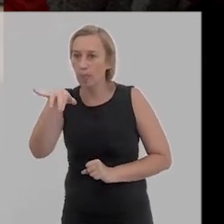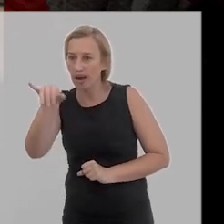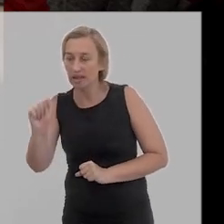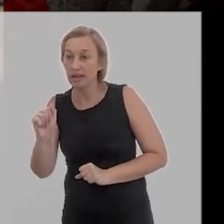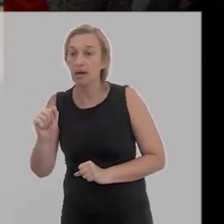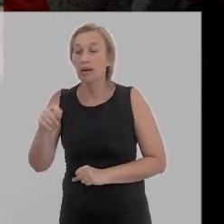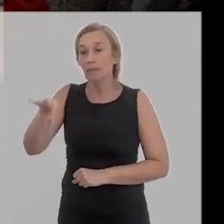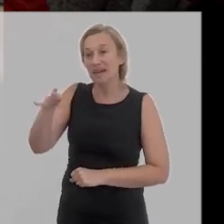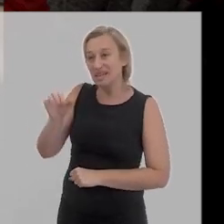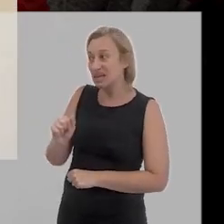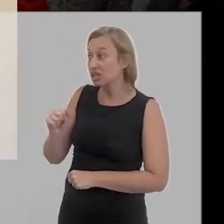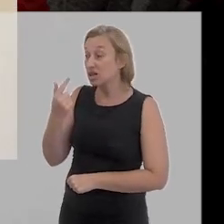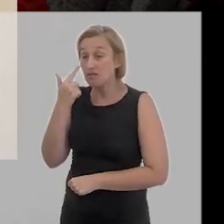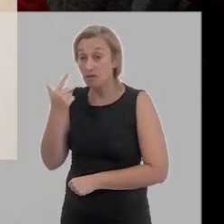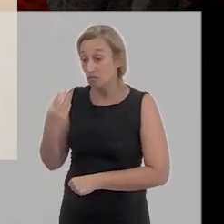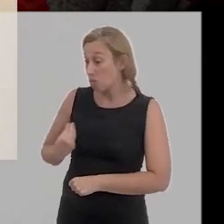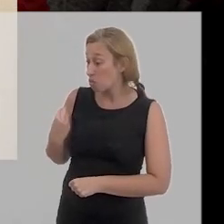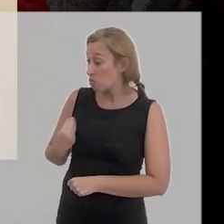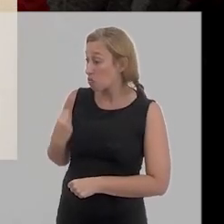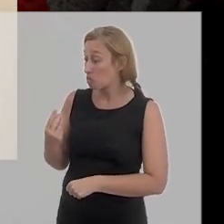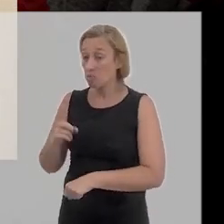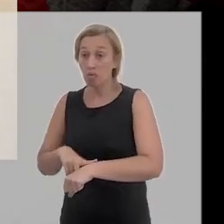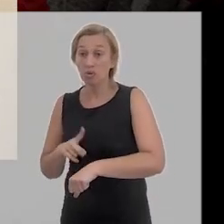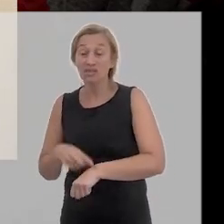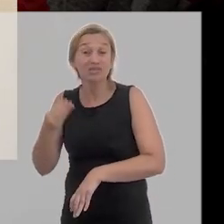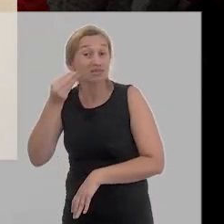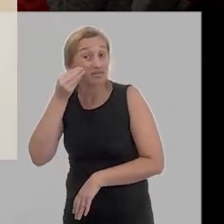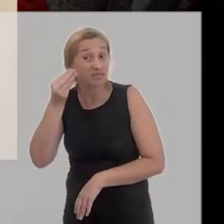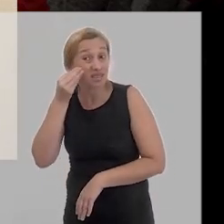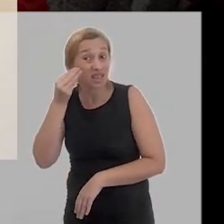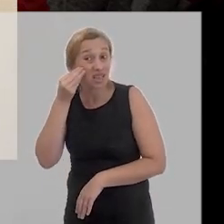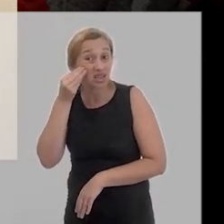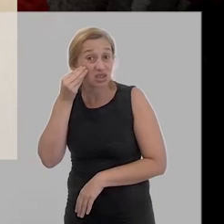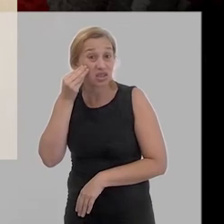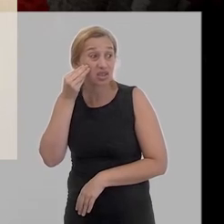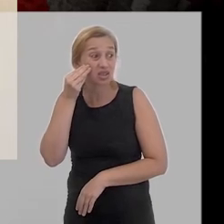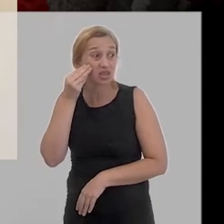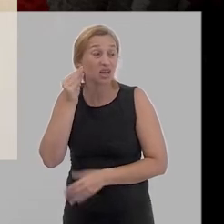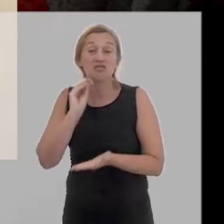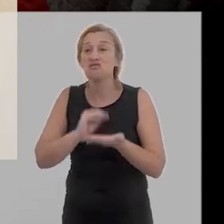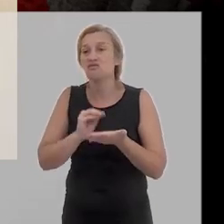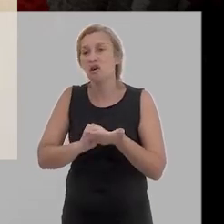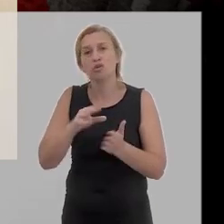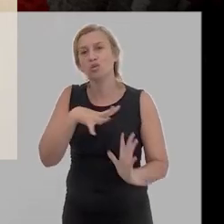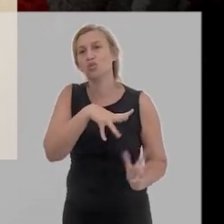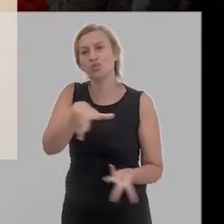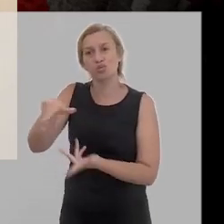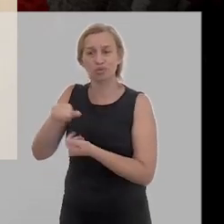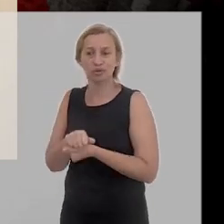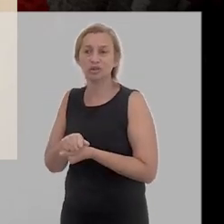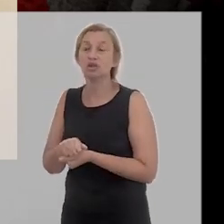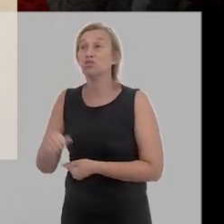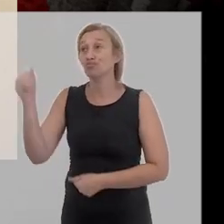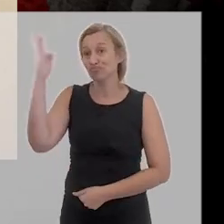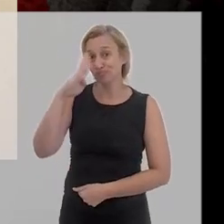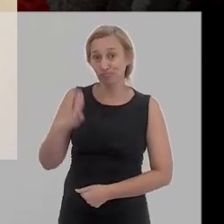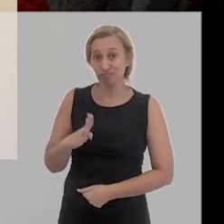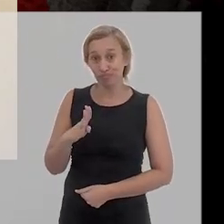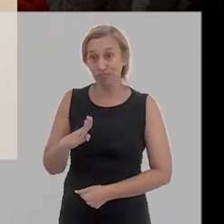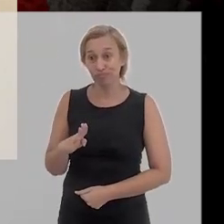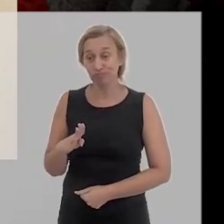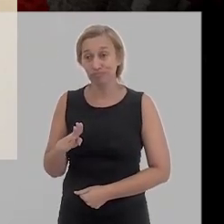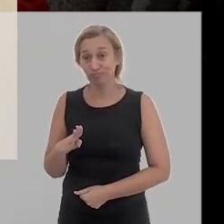ser assintomáticas, né? Marcela, a gente está vivendo um momento que esses testes estão escassos no mundo.